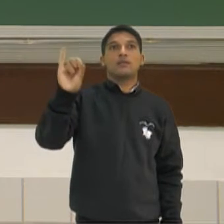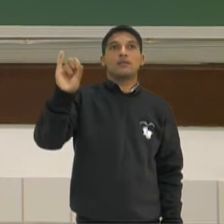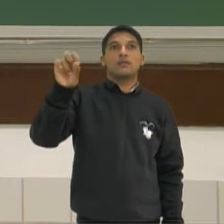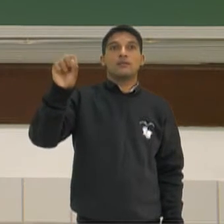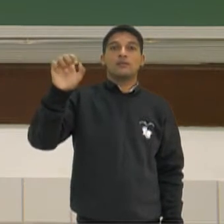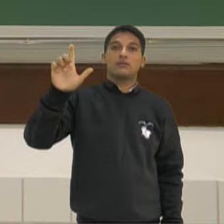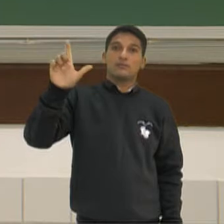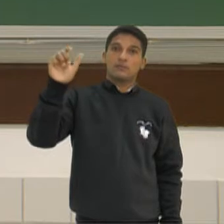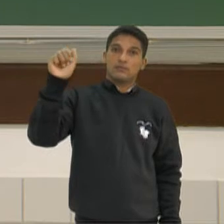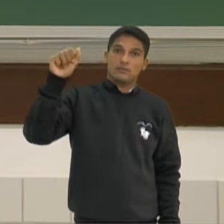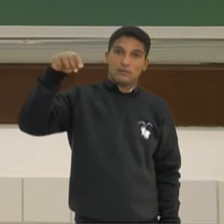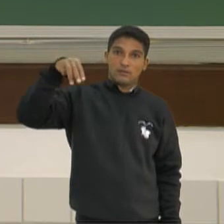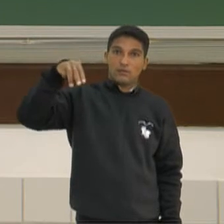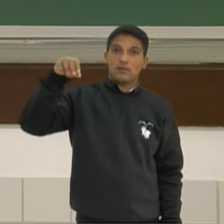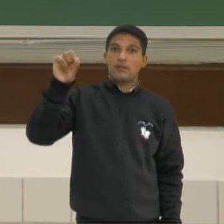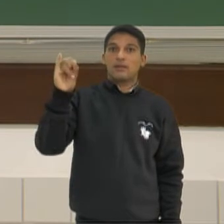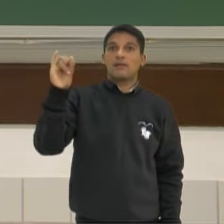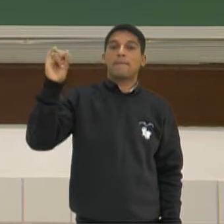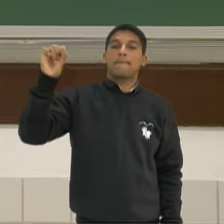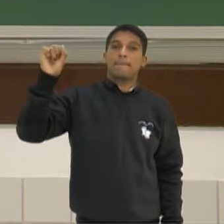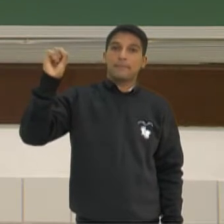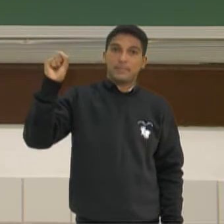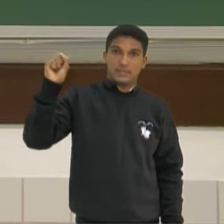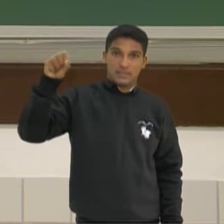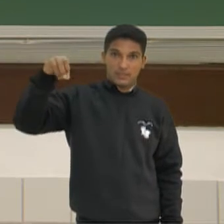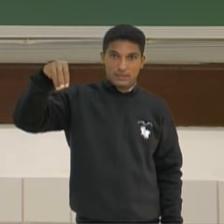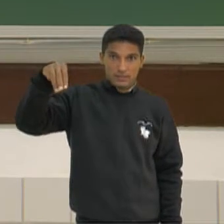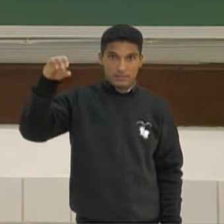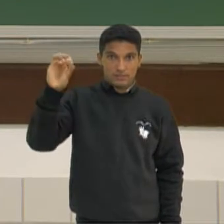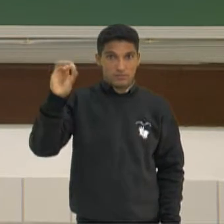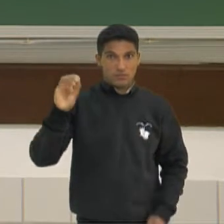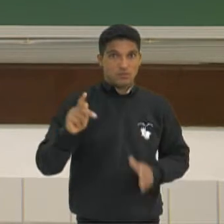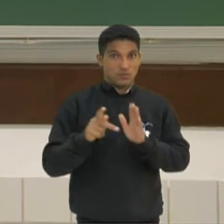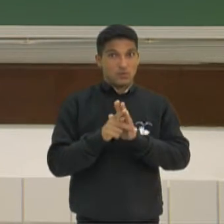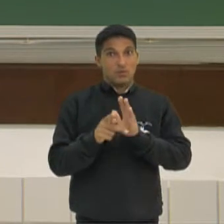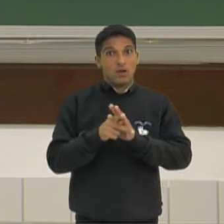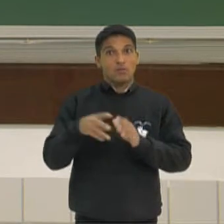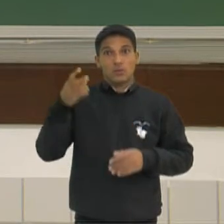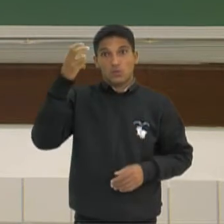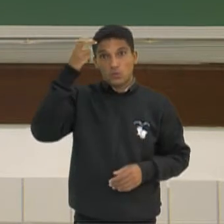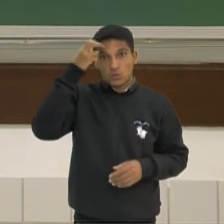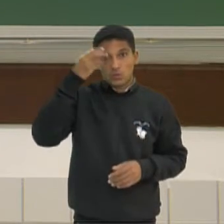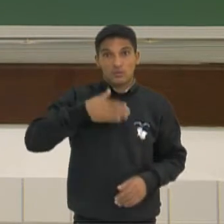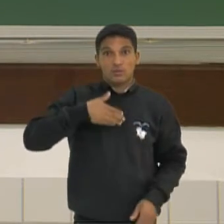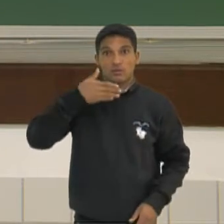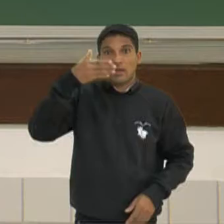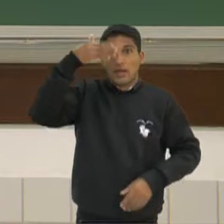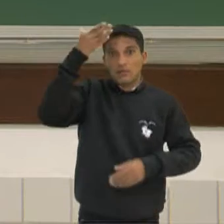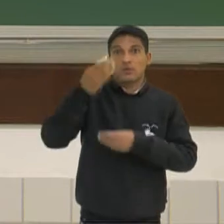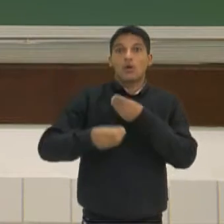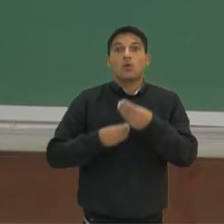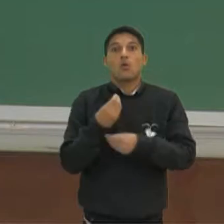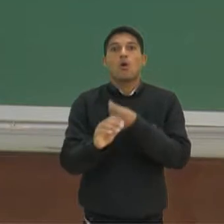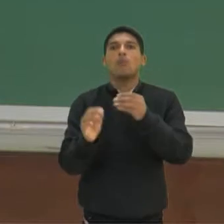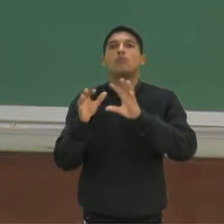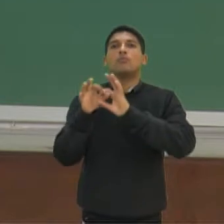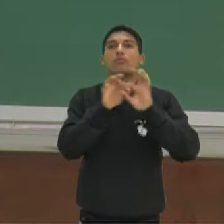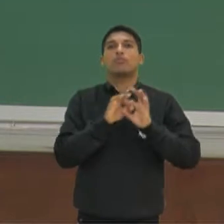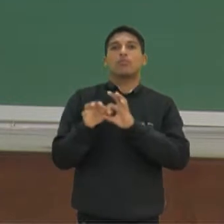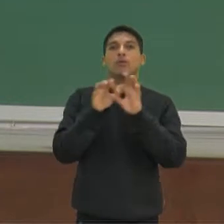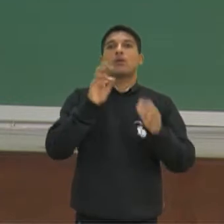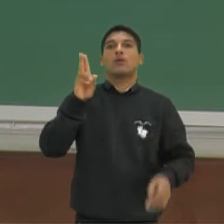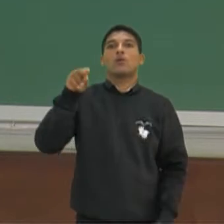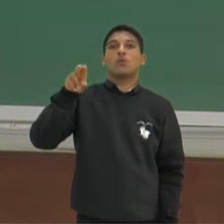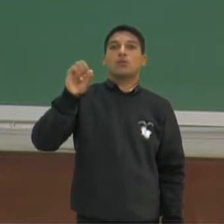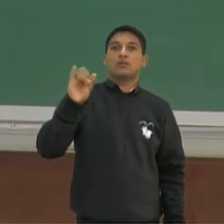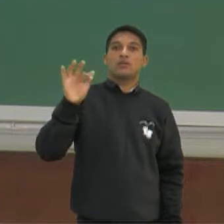expansão da cultura árabe. A gente vai ver como é que isso vai ocorrer. Bom, antes da gente ver isso, a gente tem que retomar o